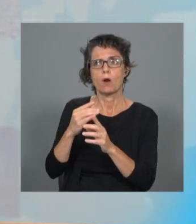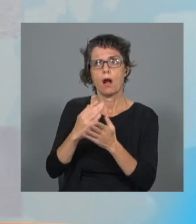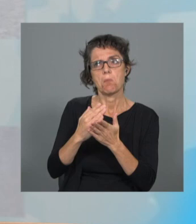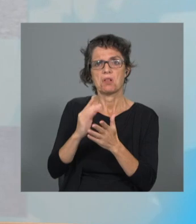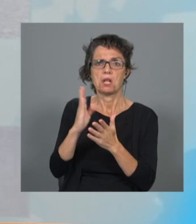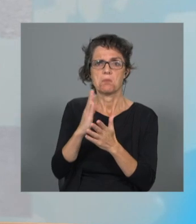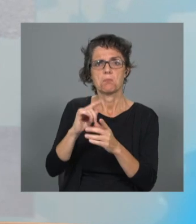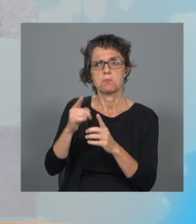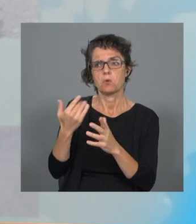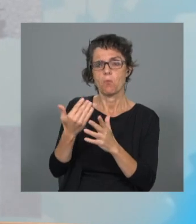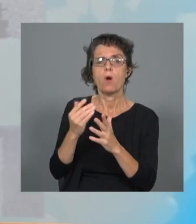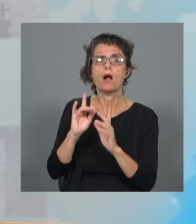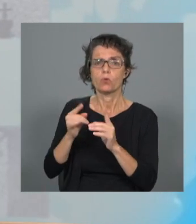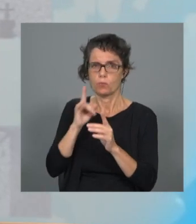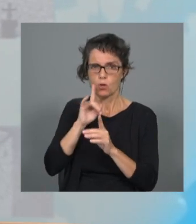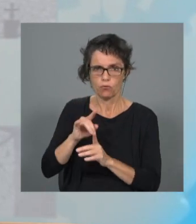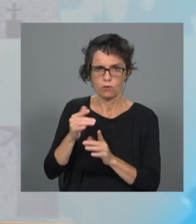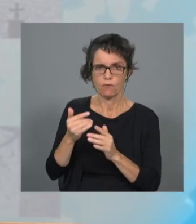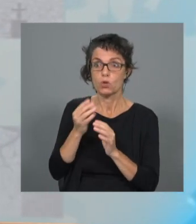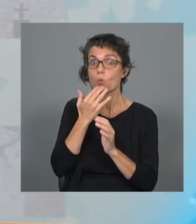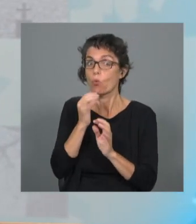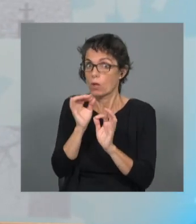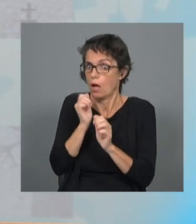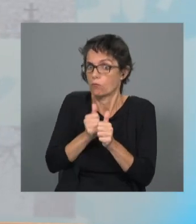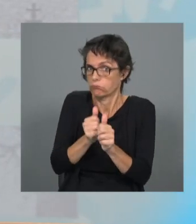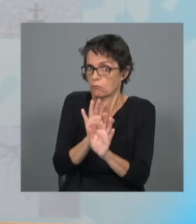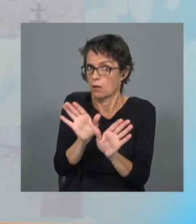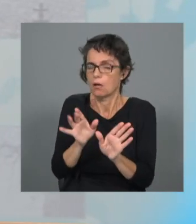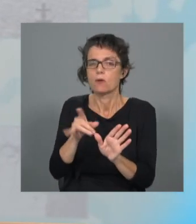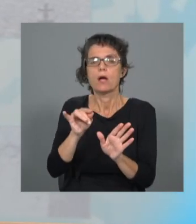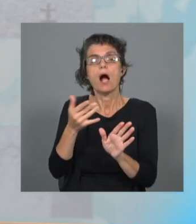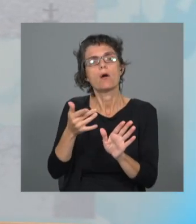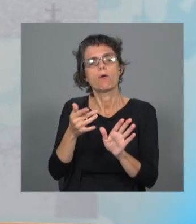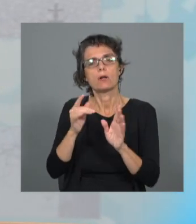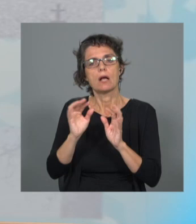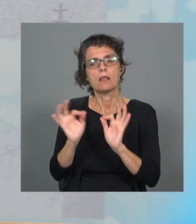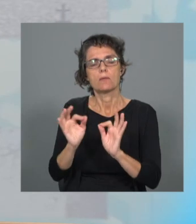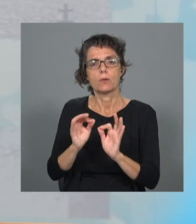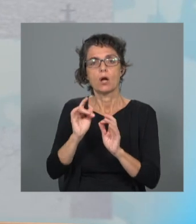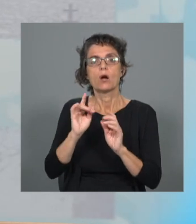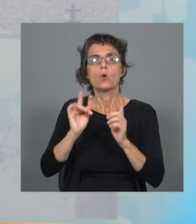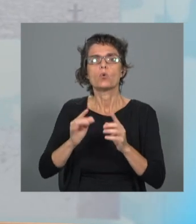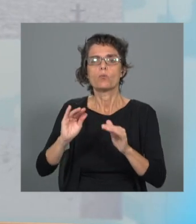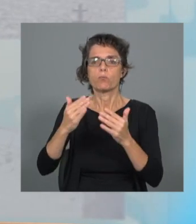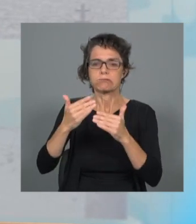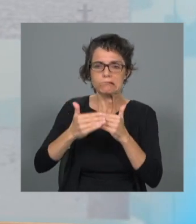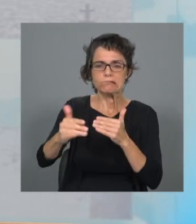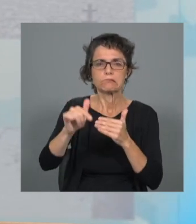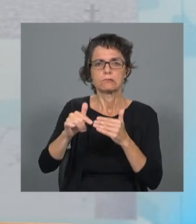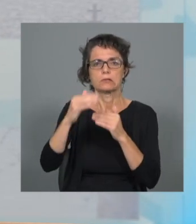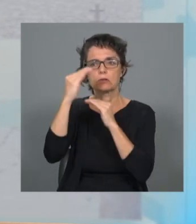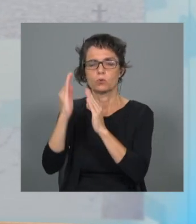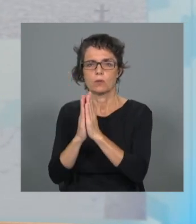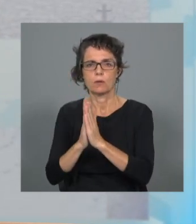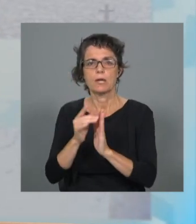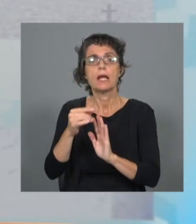presencialmente, com todos os cuidados. Estamos, de facto, neste momento a preparar o início da catequese e todos os outros encontros, porque uma comunidade faz-se